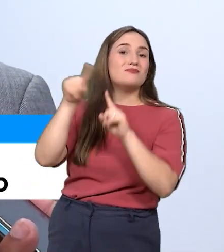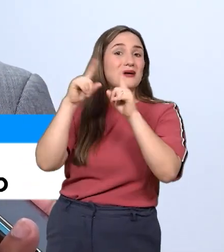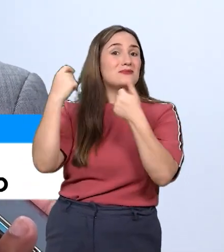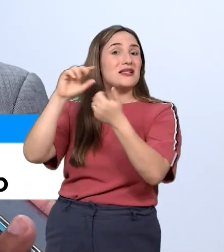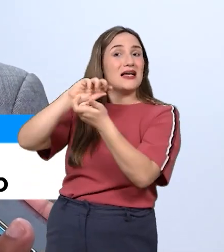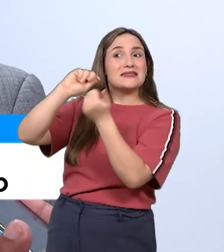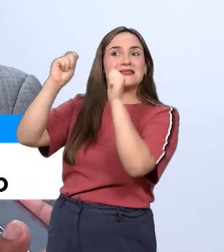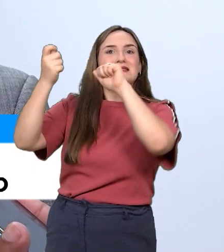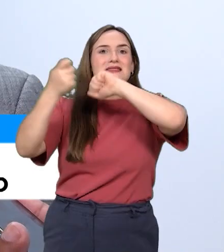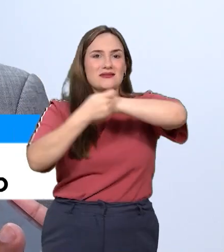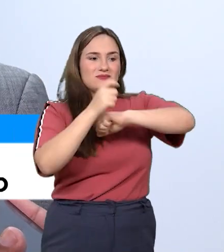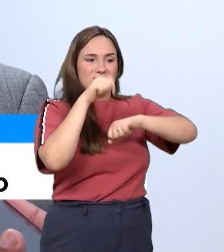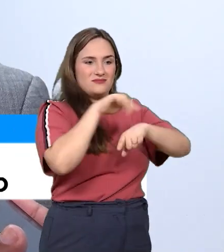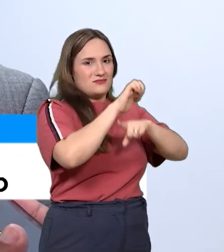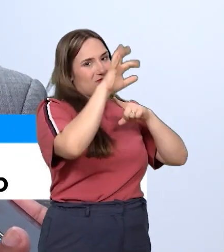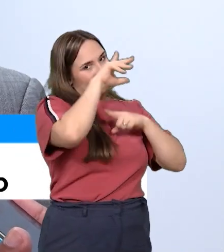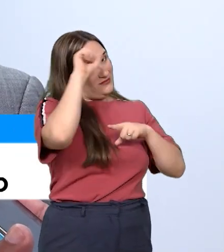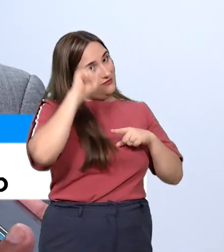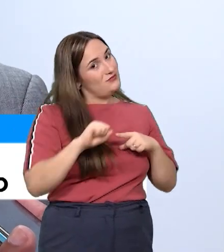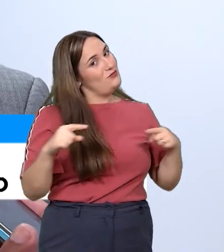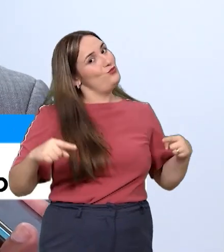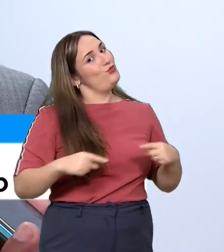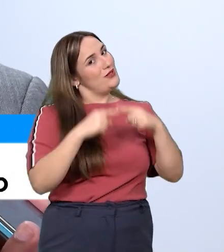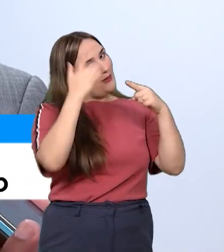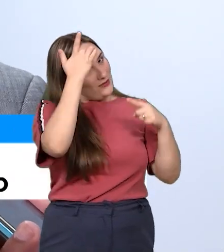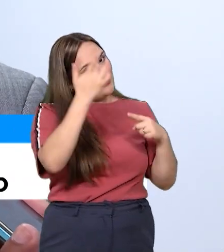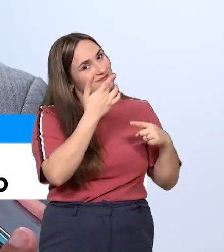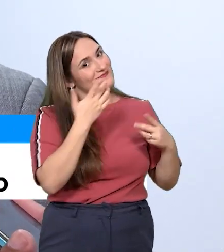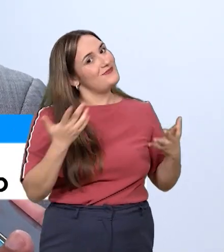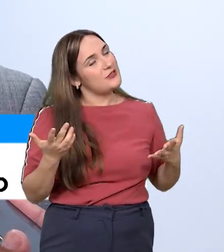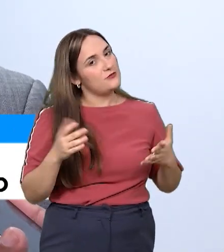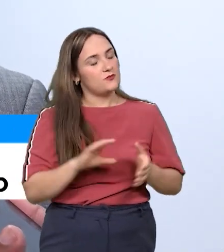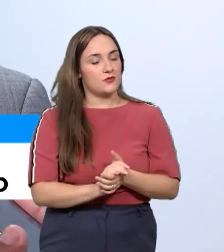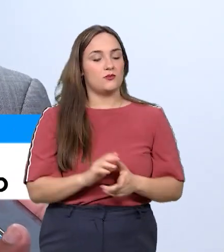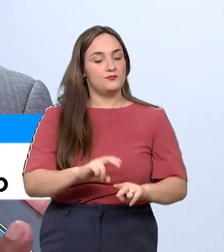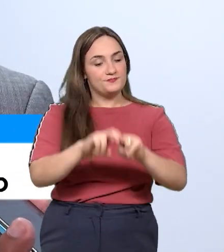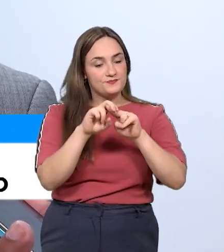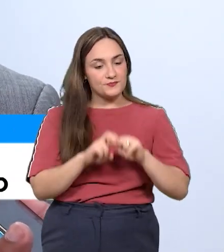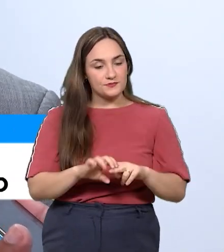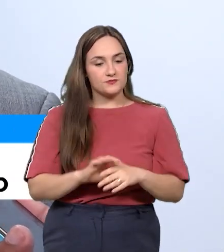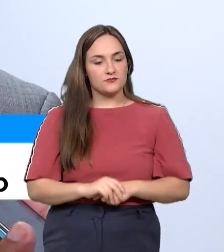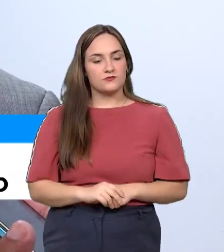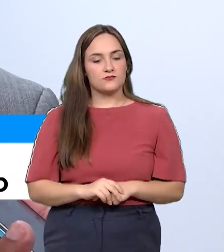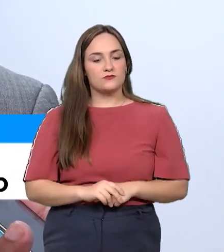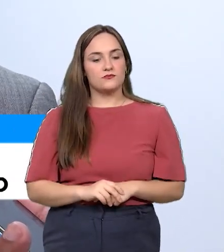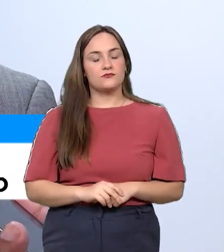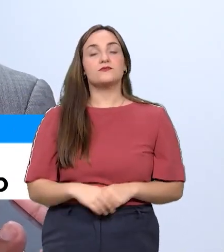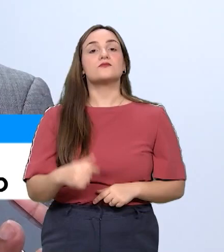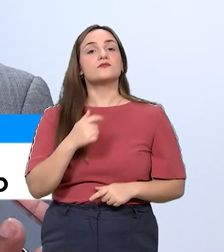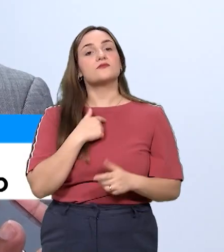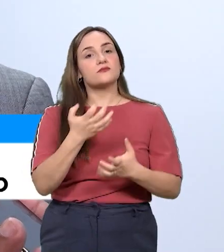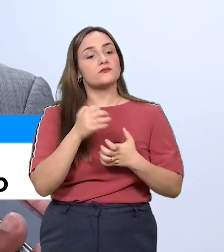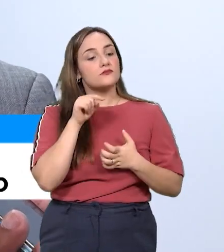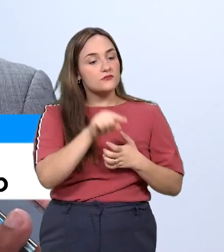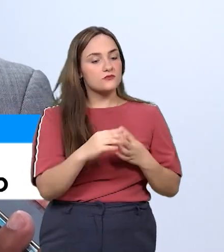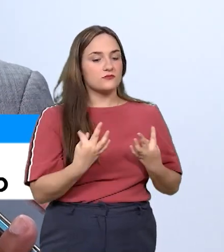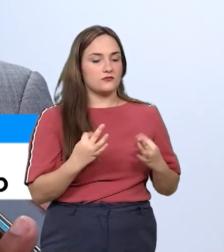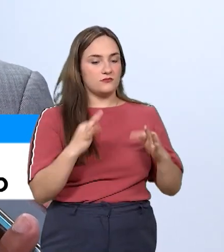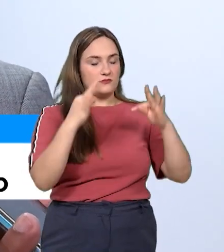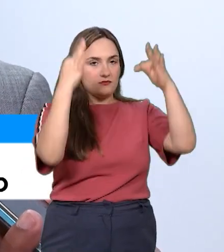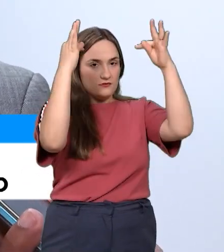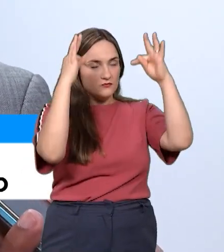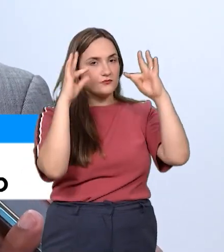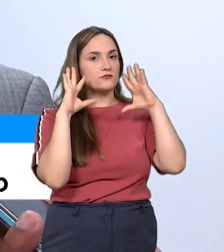ser adaptado para os estados. O que é que nós queremos fazer? Nós queremos que essa tecnologia e